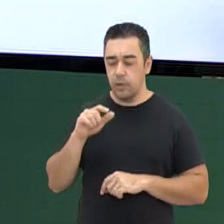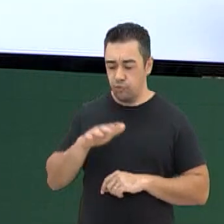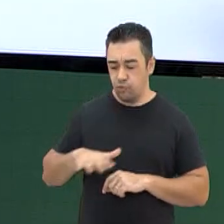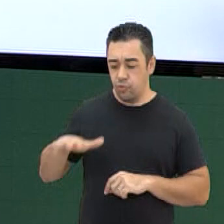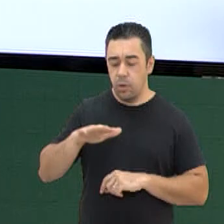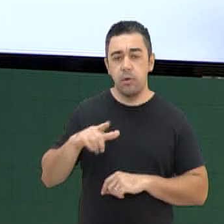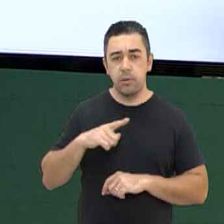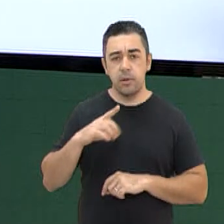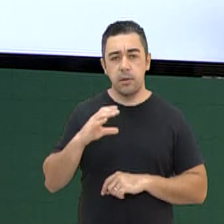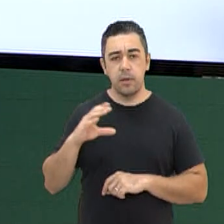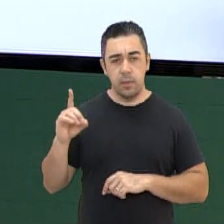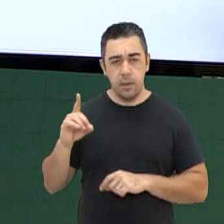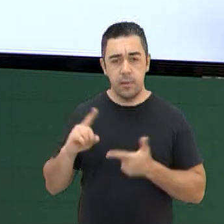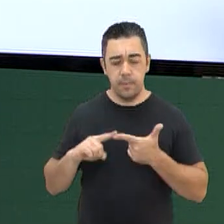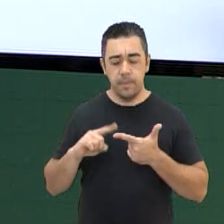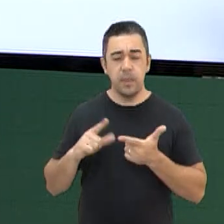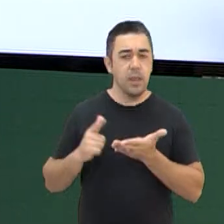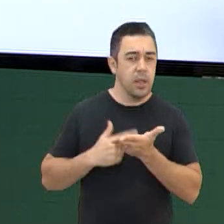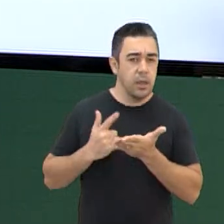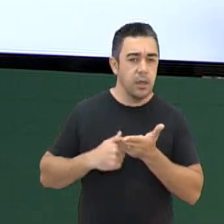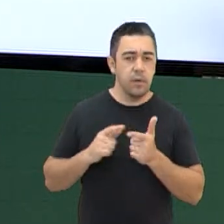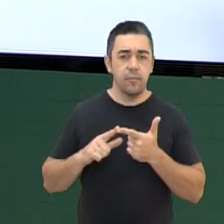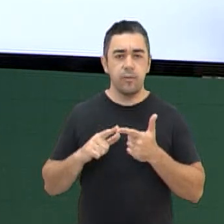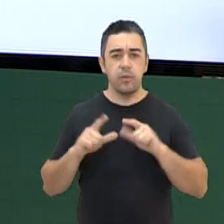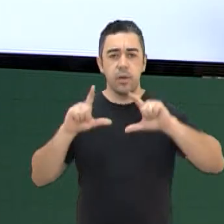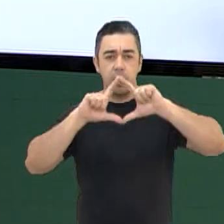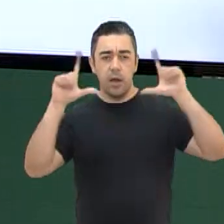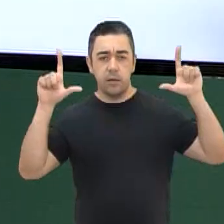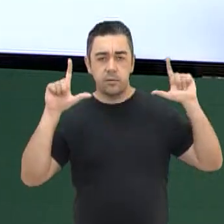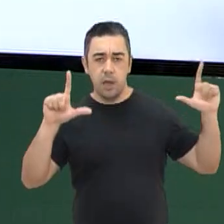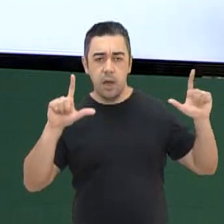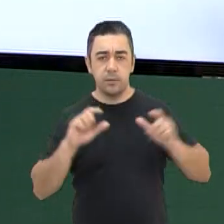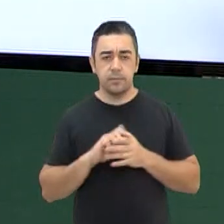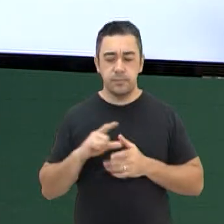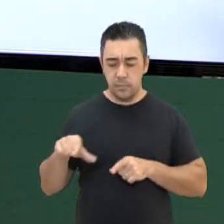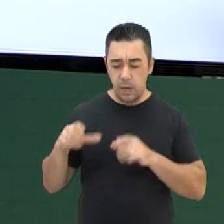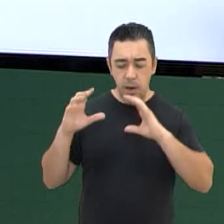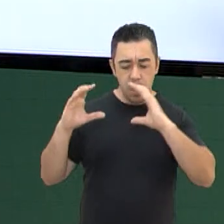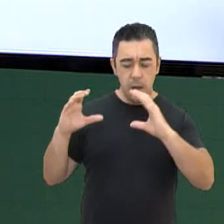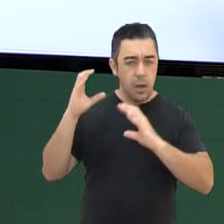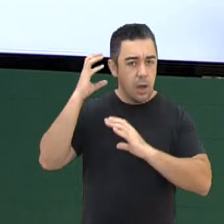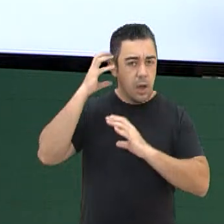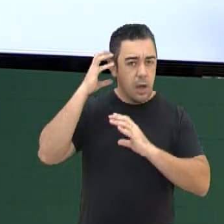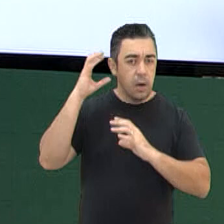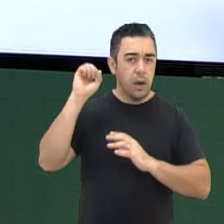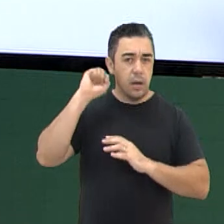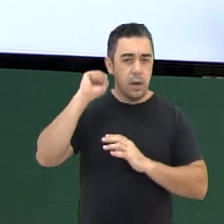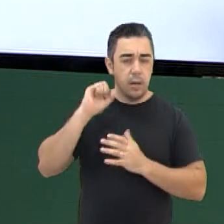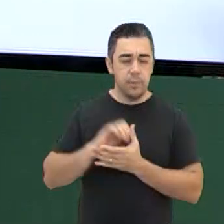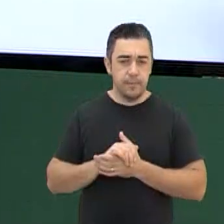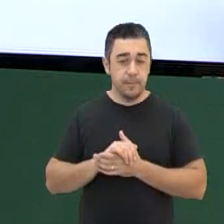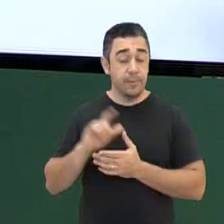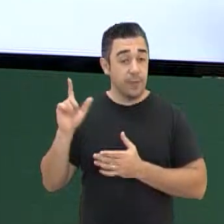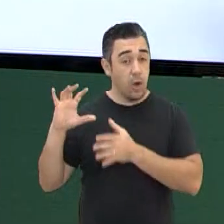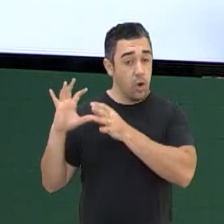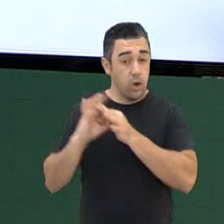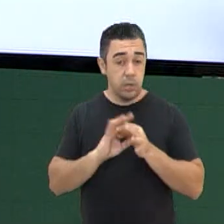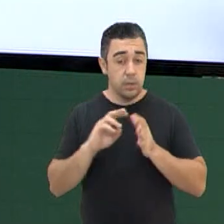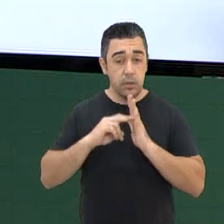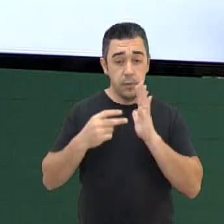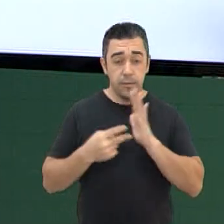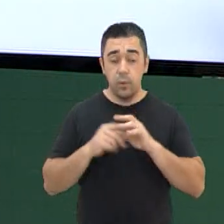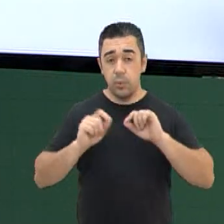chão, livros, cartazes, o som. Então, essa imagem exemplifica esse contexto de